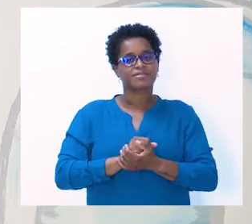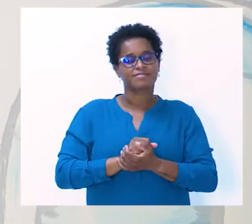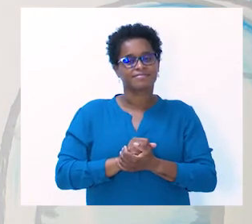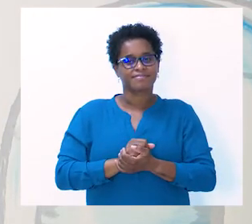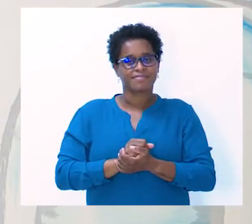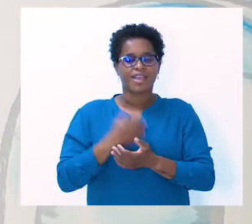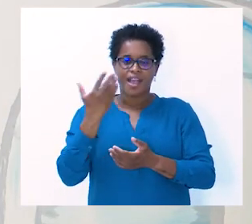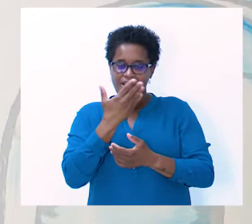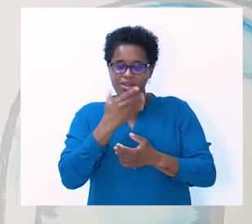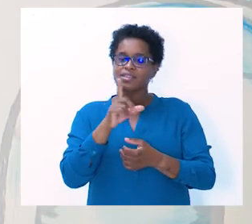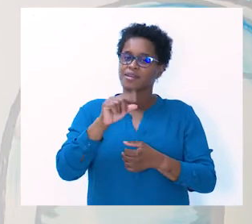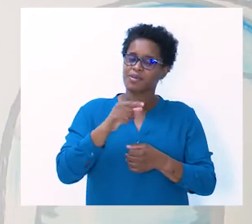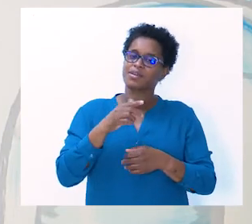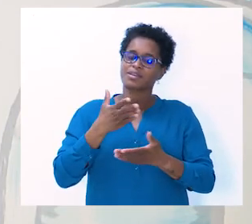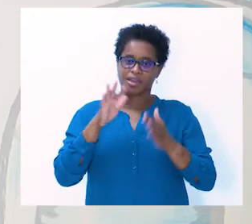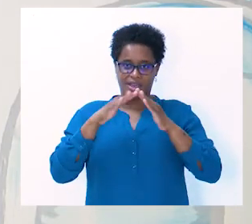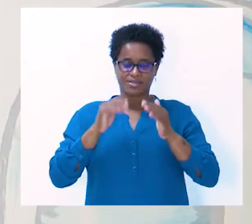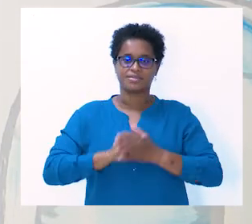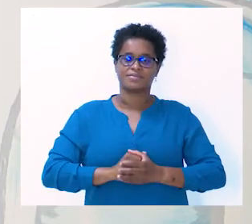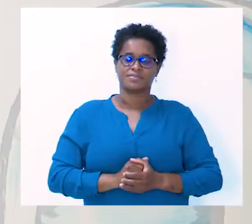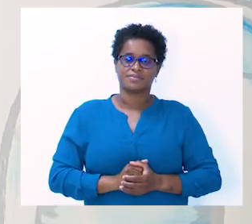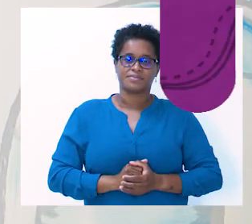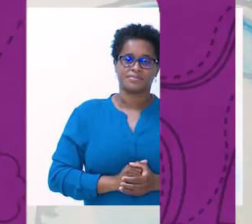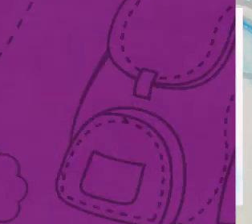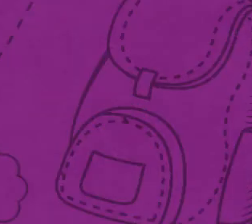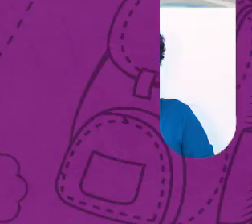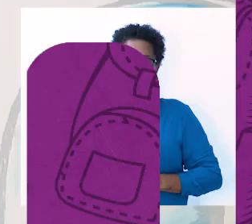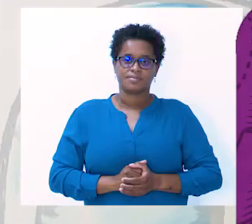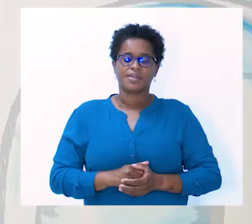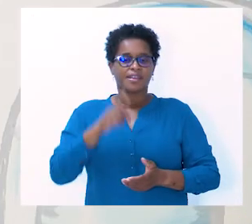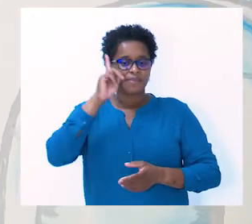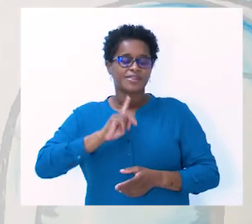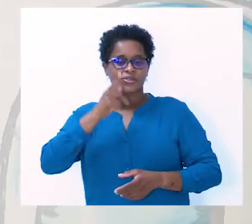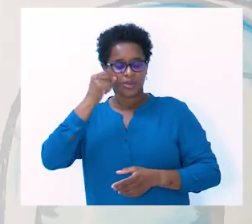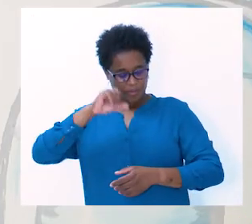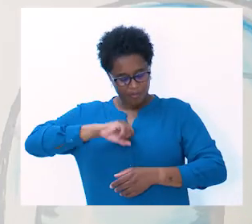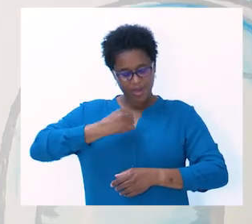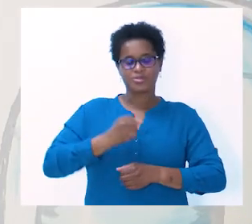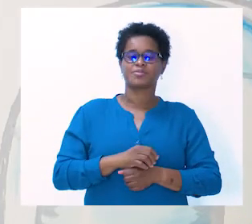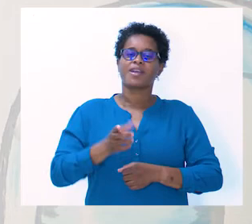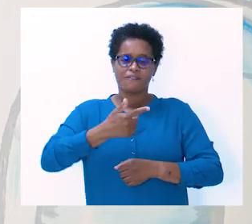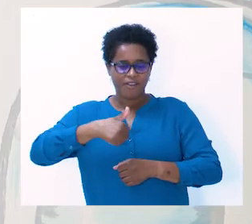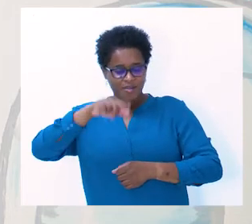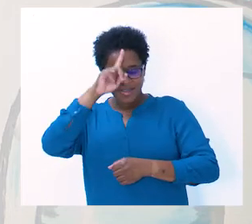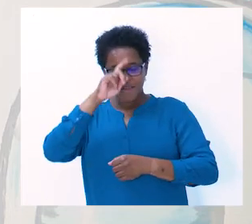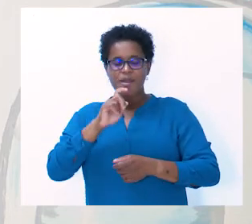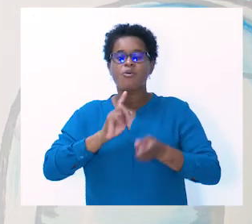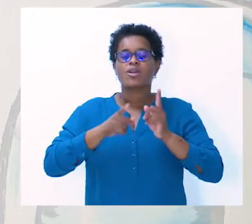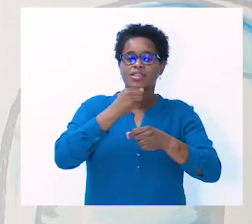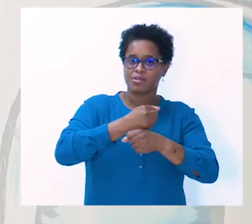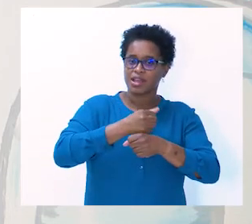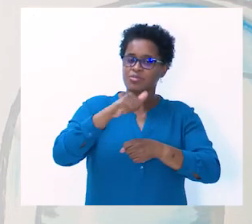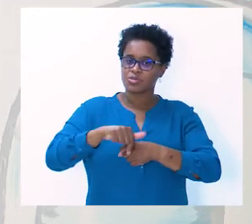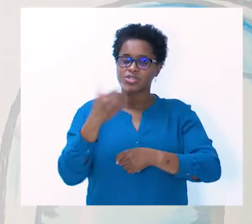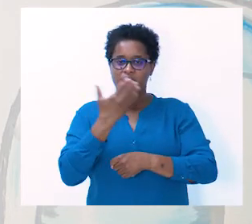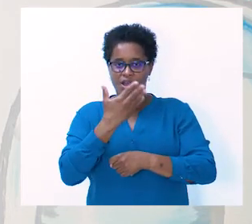durante a aula e também em casa. Minhas meninas, meus meninos, vamos recordar o que